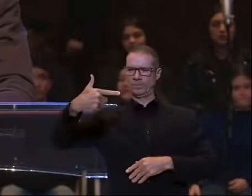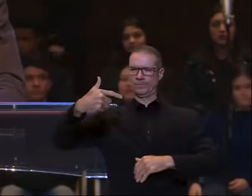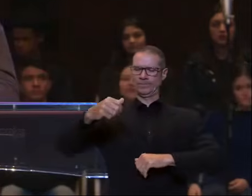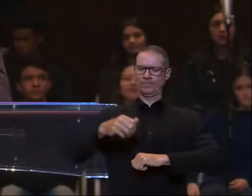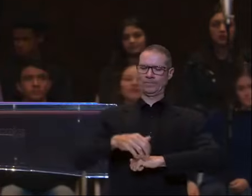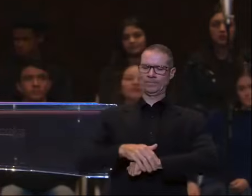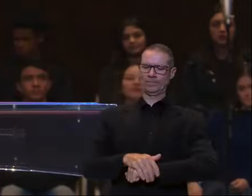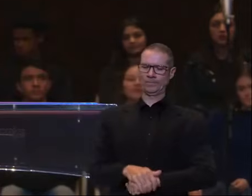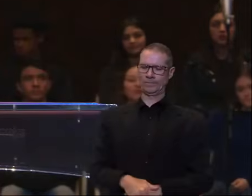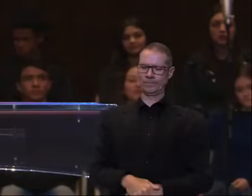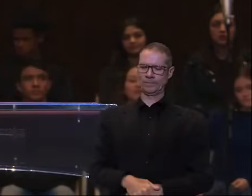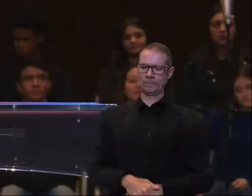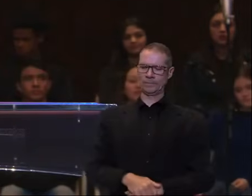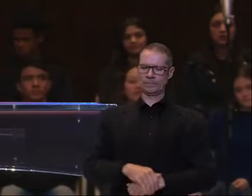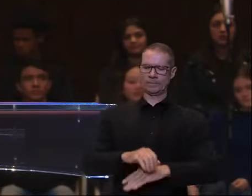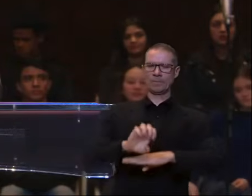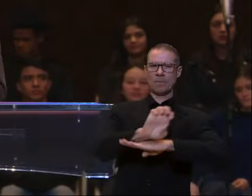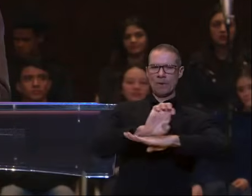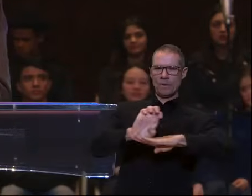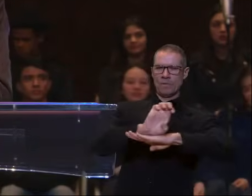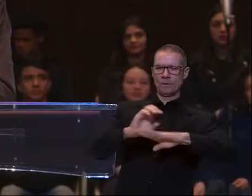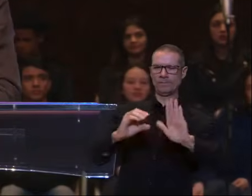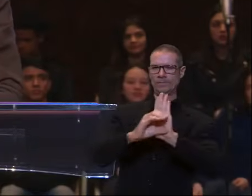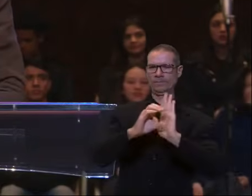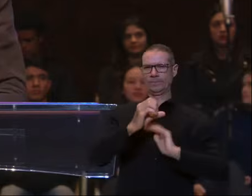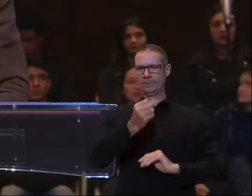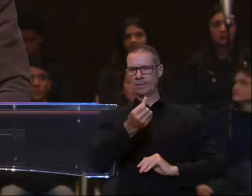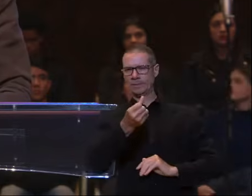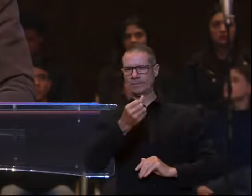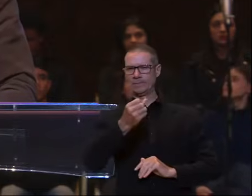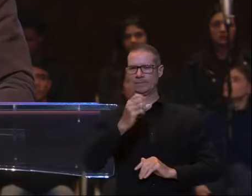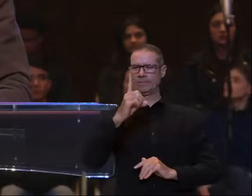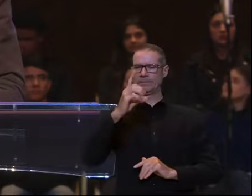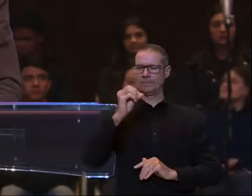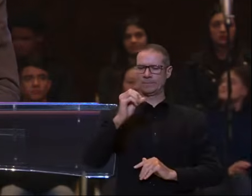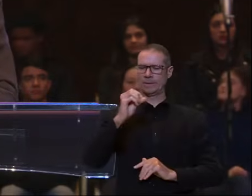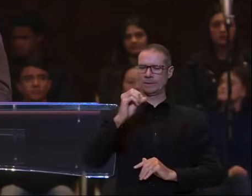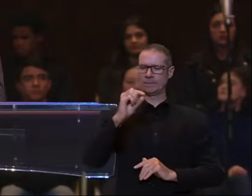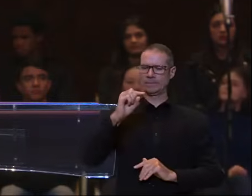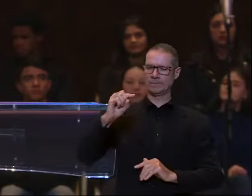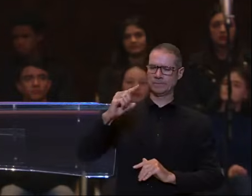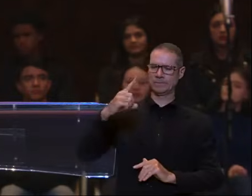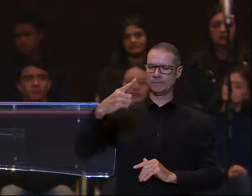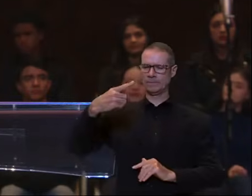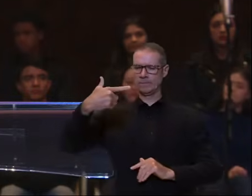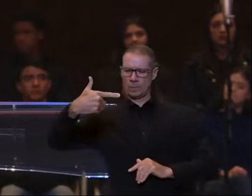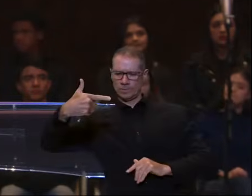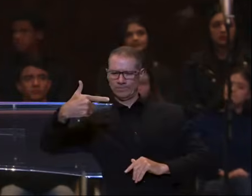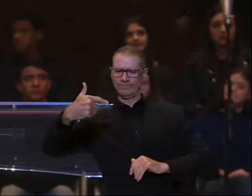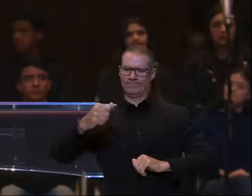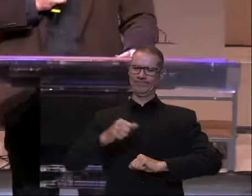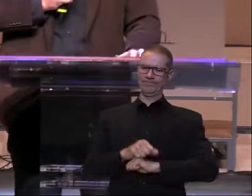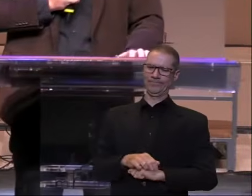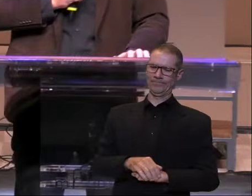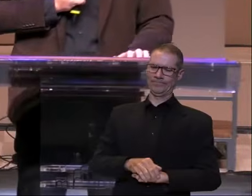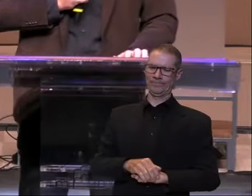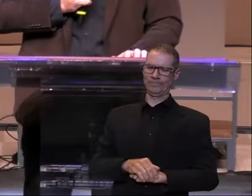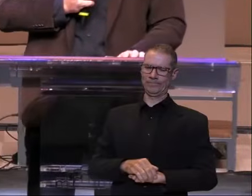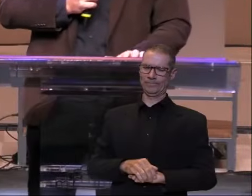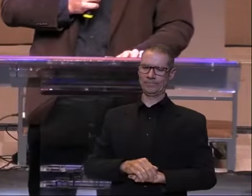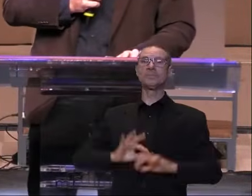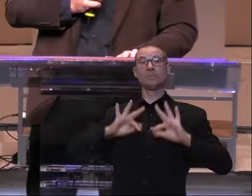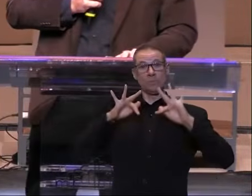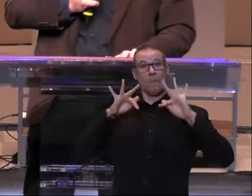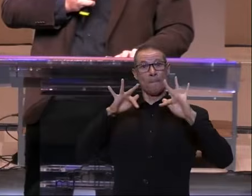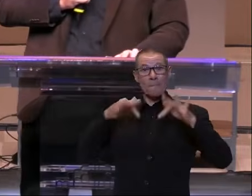12. Efésios 6, capítulo 10, versículo 10 a 12, perdão. Diz assim: